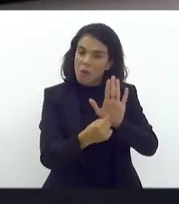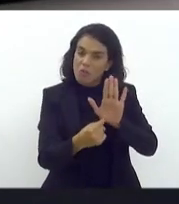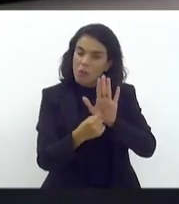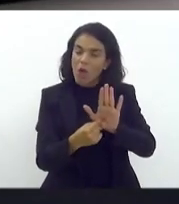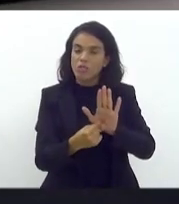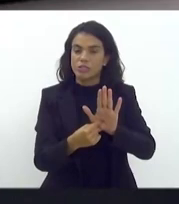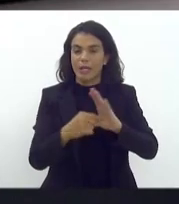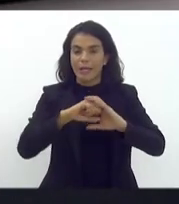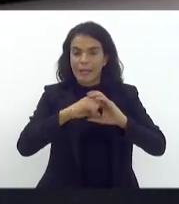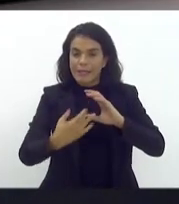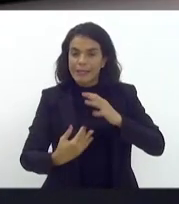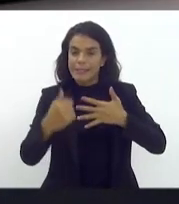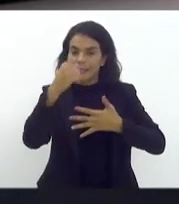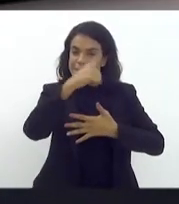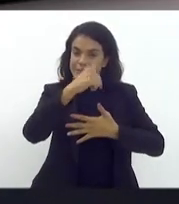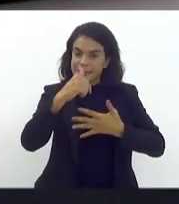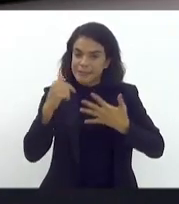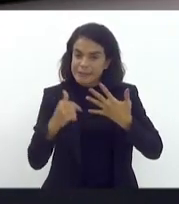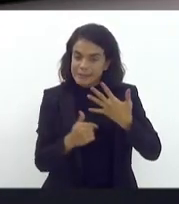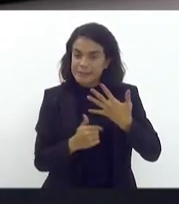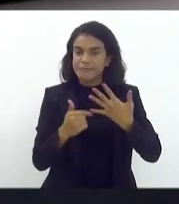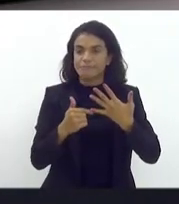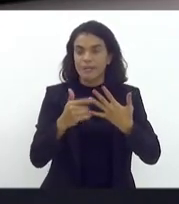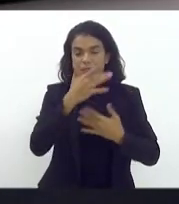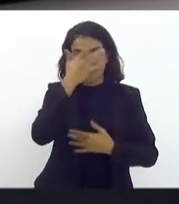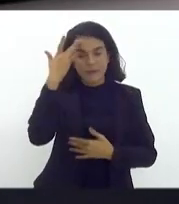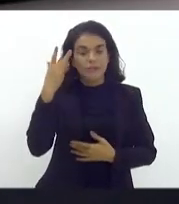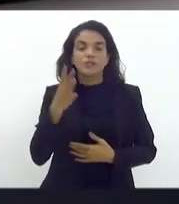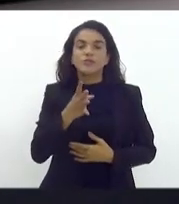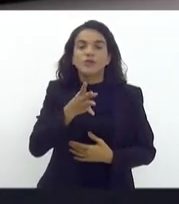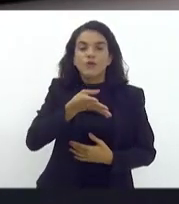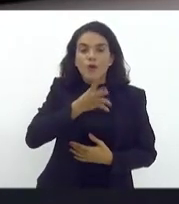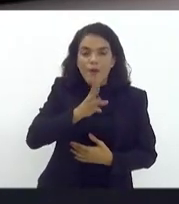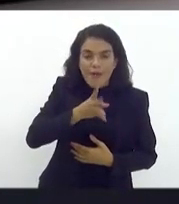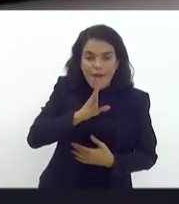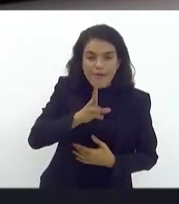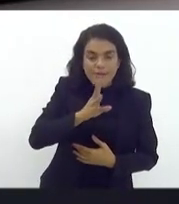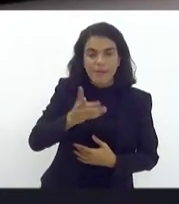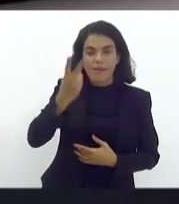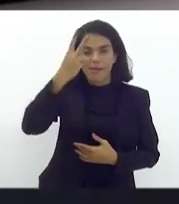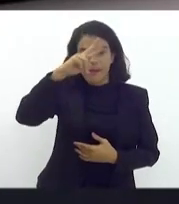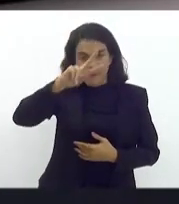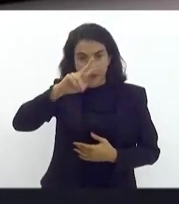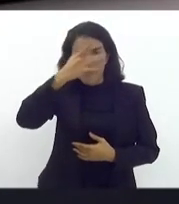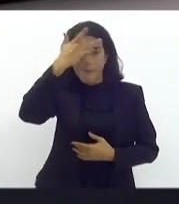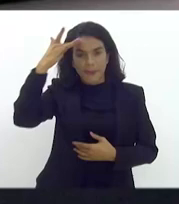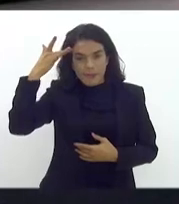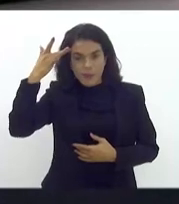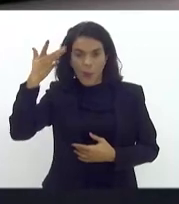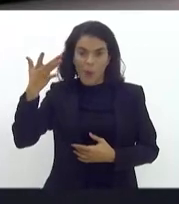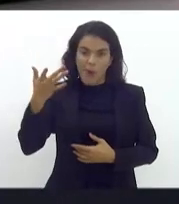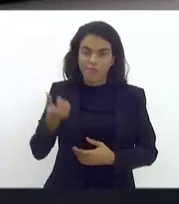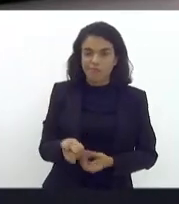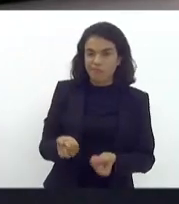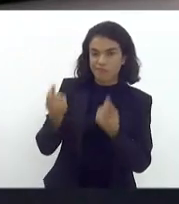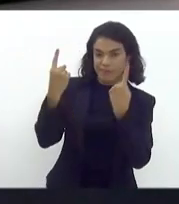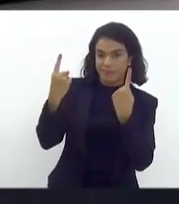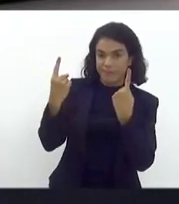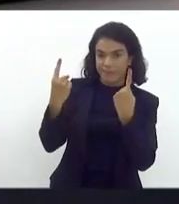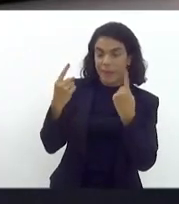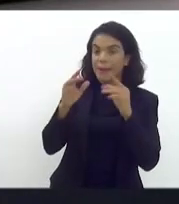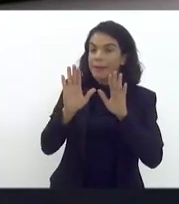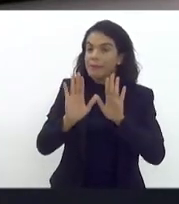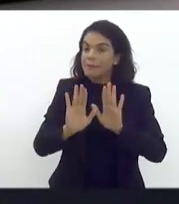individuais na capacidade das pessoas de reconhecerem indivíduos estranhos a eles